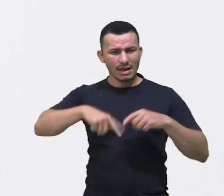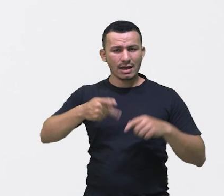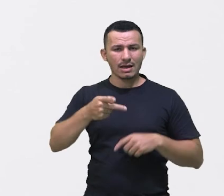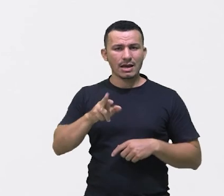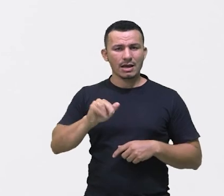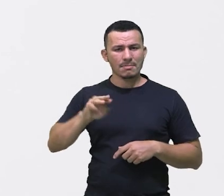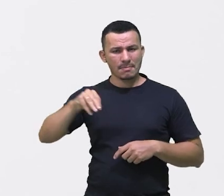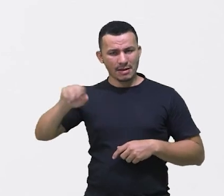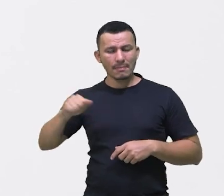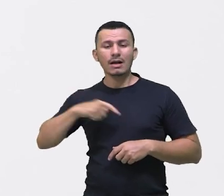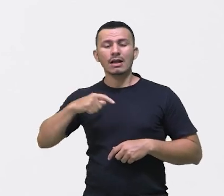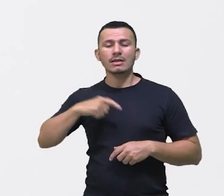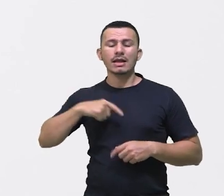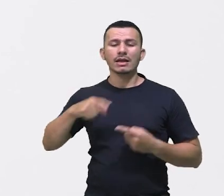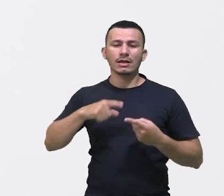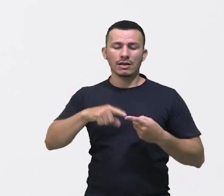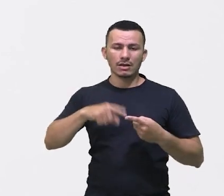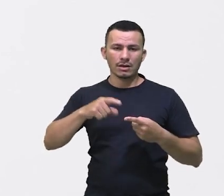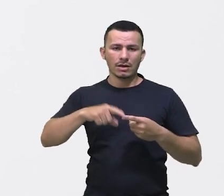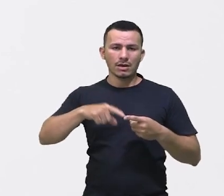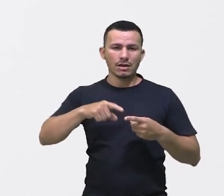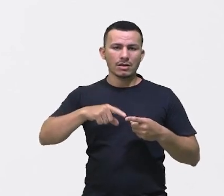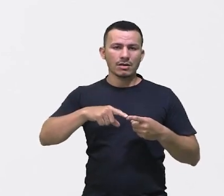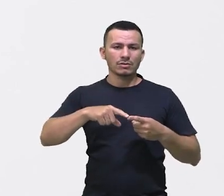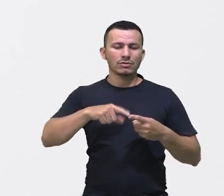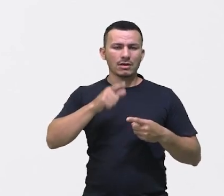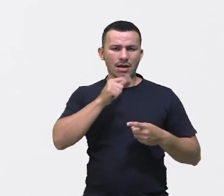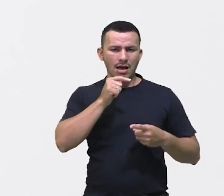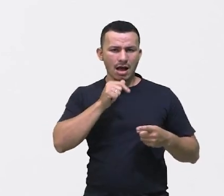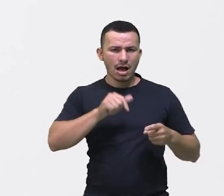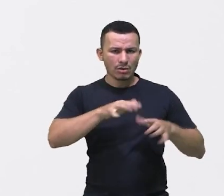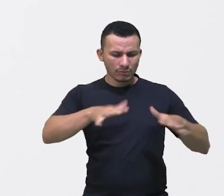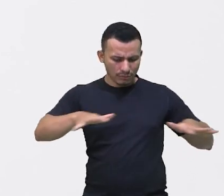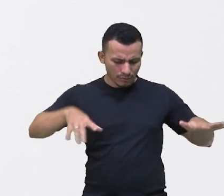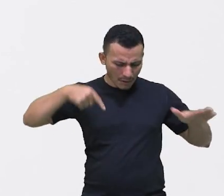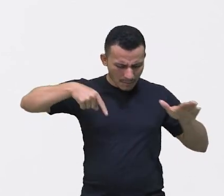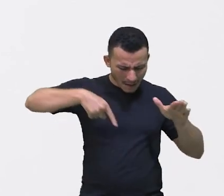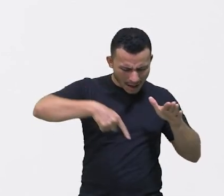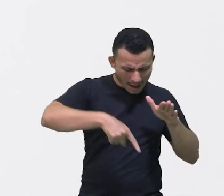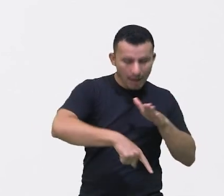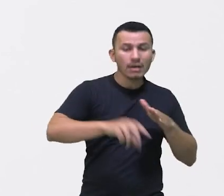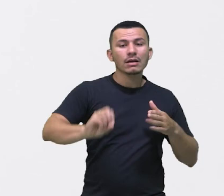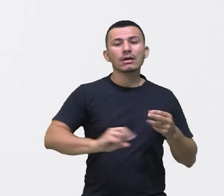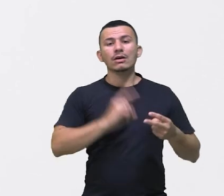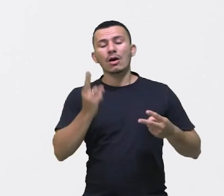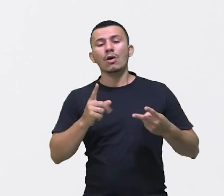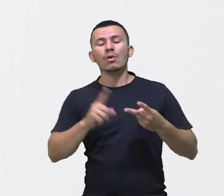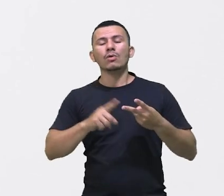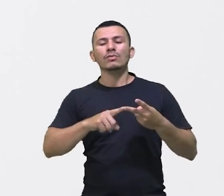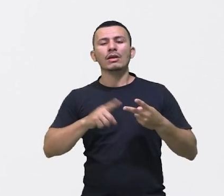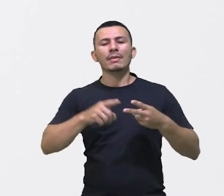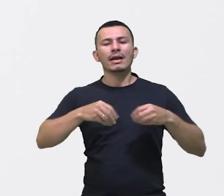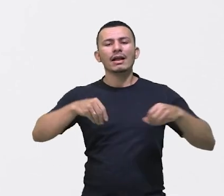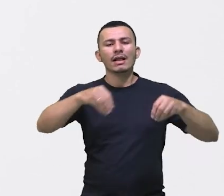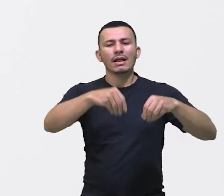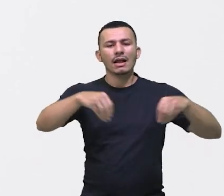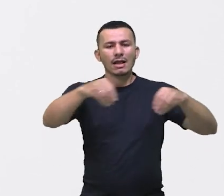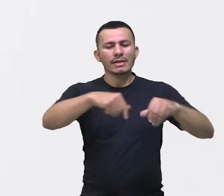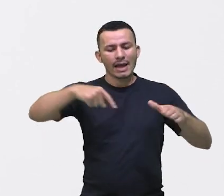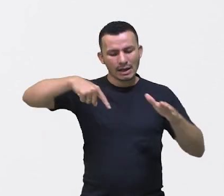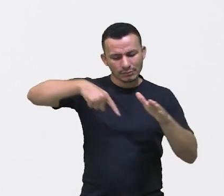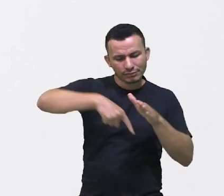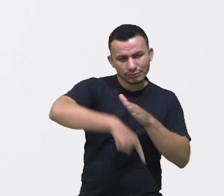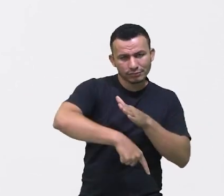são encontradas ou em jazidas marítimas, né, lá no fundo do oceano, ou então em fontes terrestres. Então, a gente pode citar